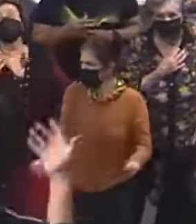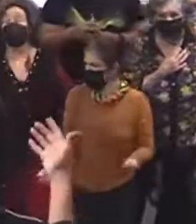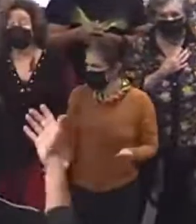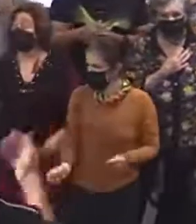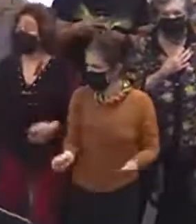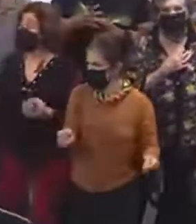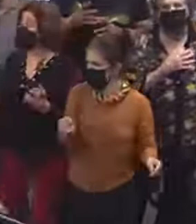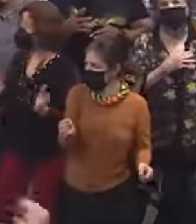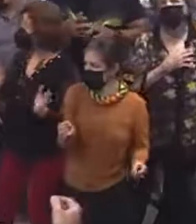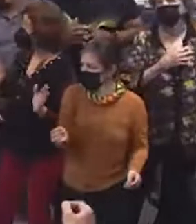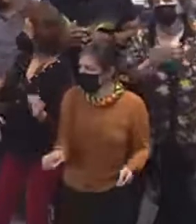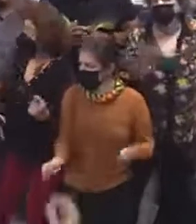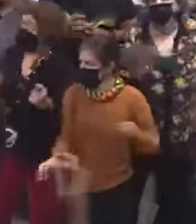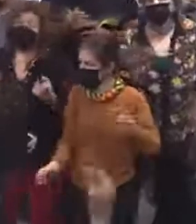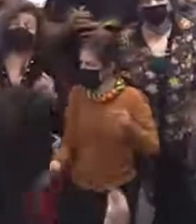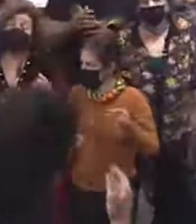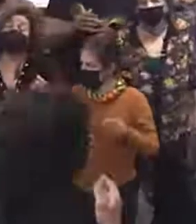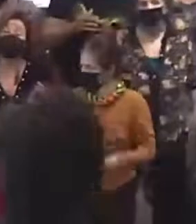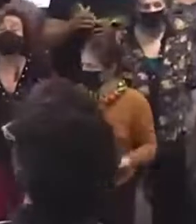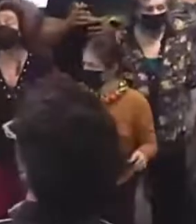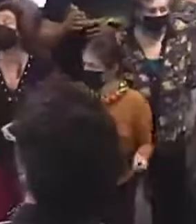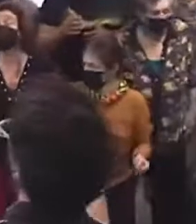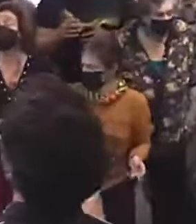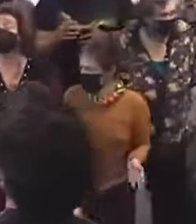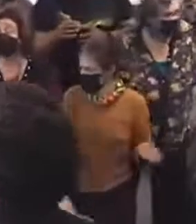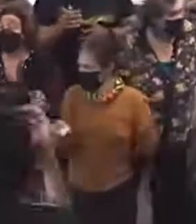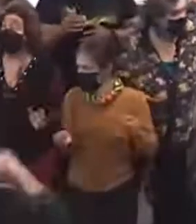elegante. Ela é